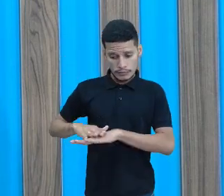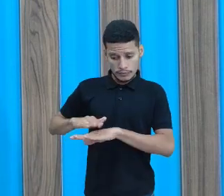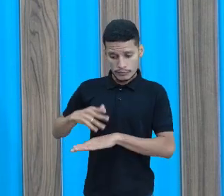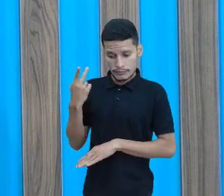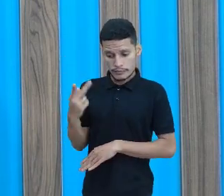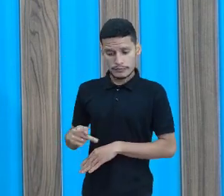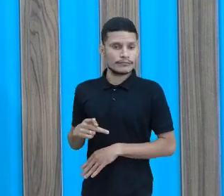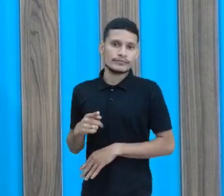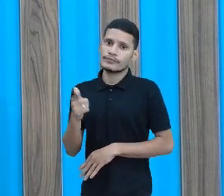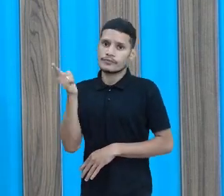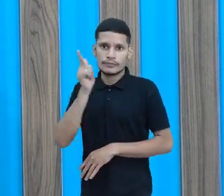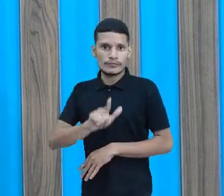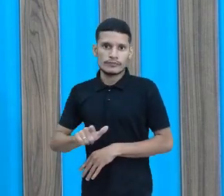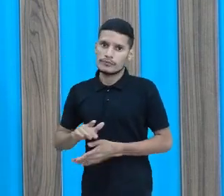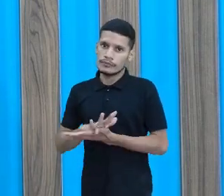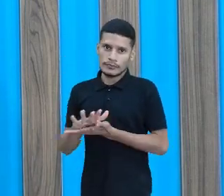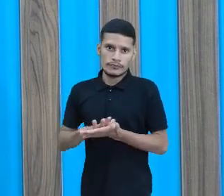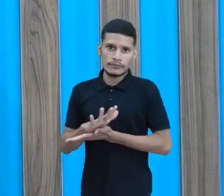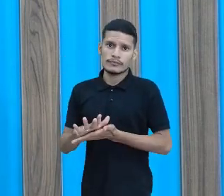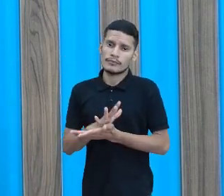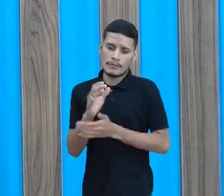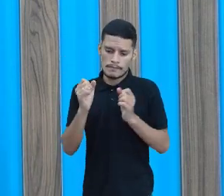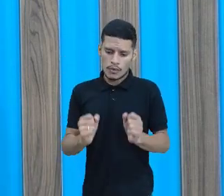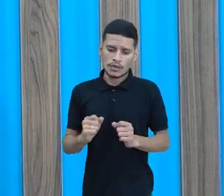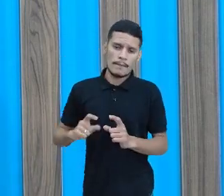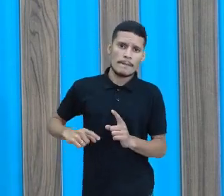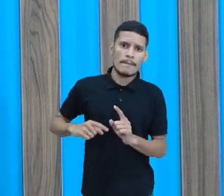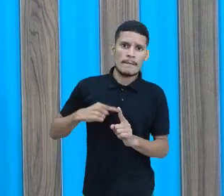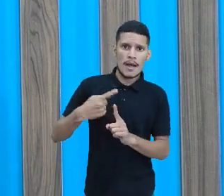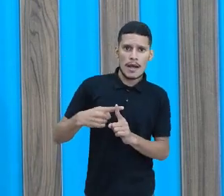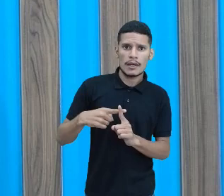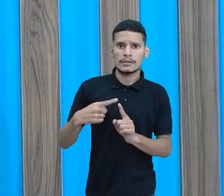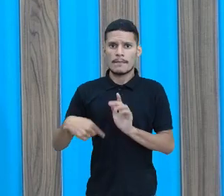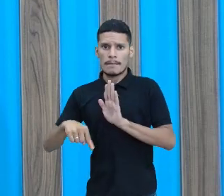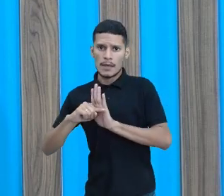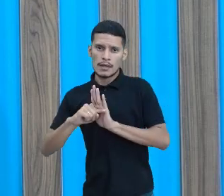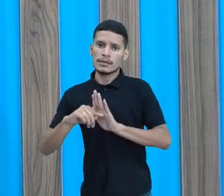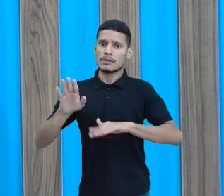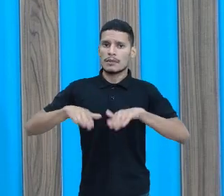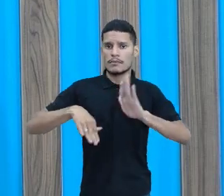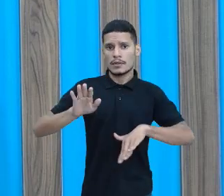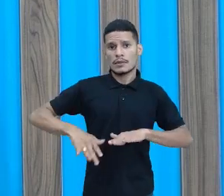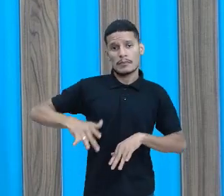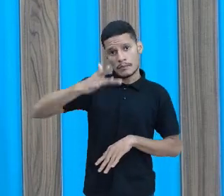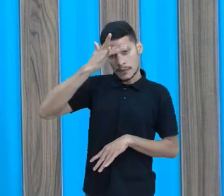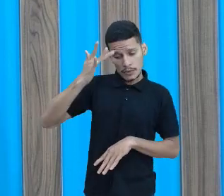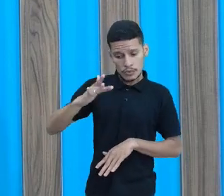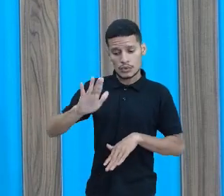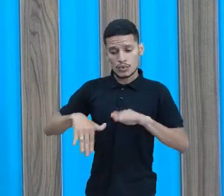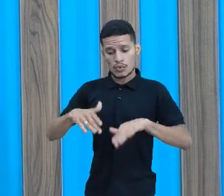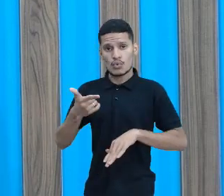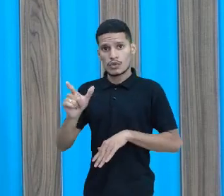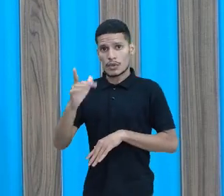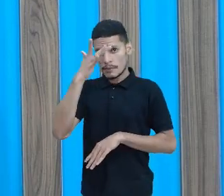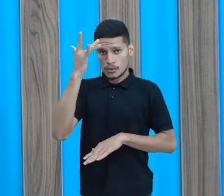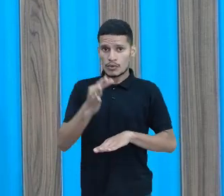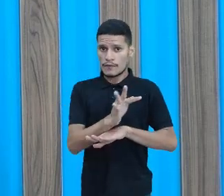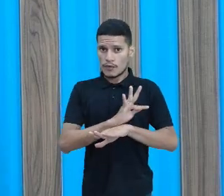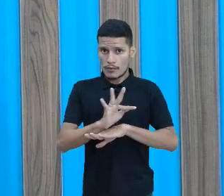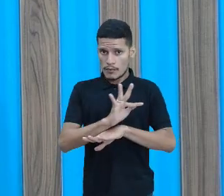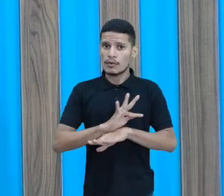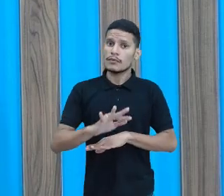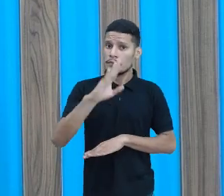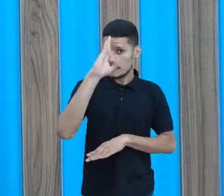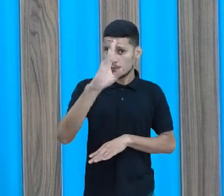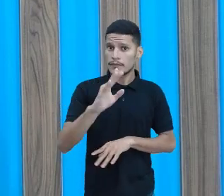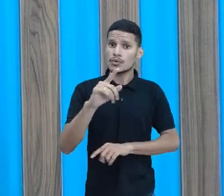não. Então, pode ser mais, pode ser menos do que outras pessoas que estão no trabalho formal. Então, principalmente